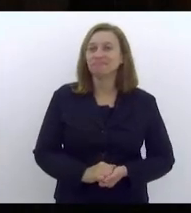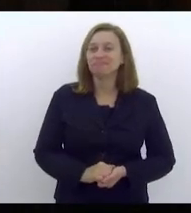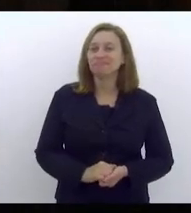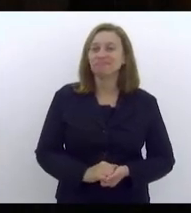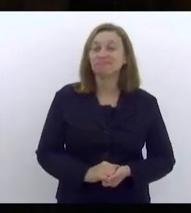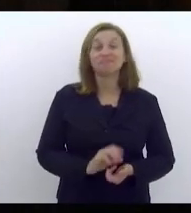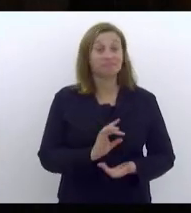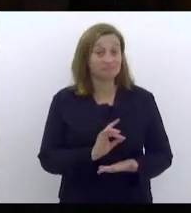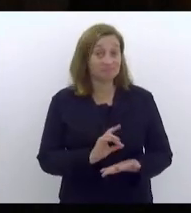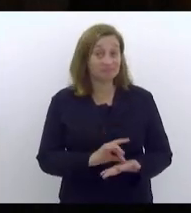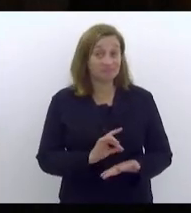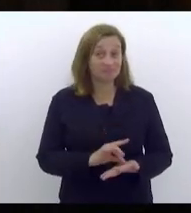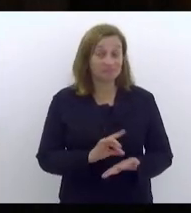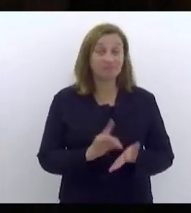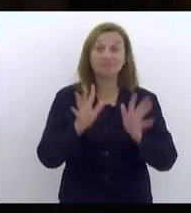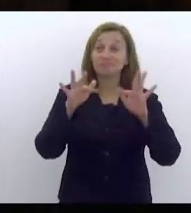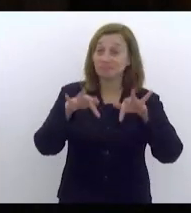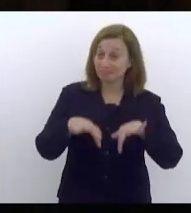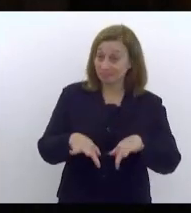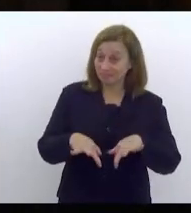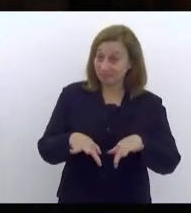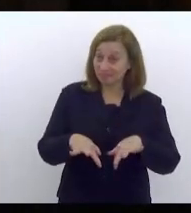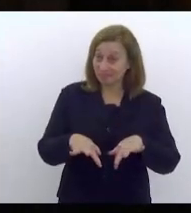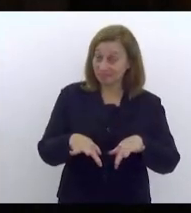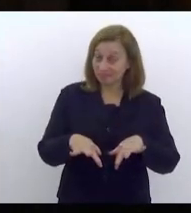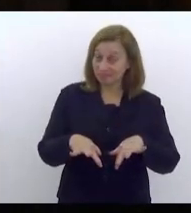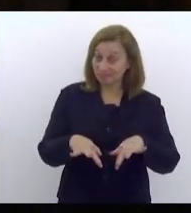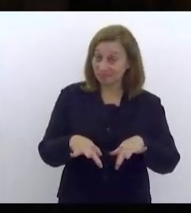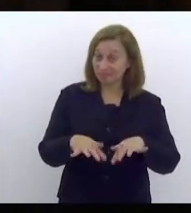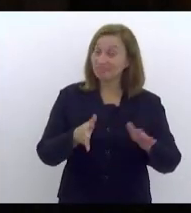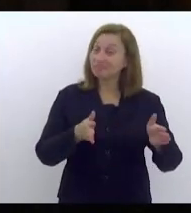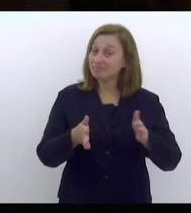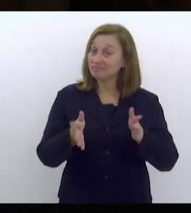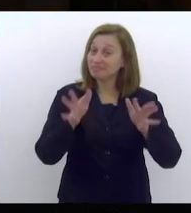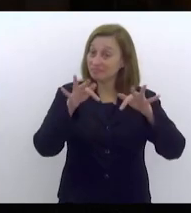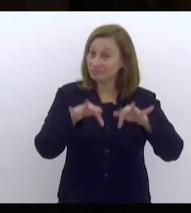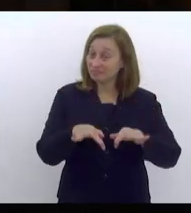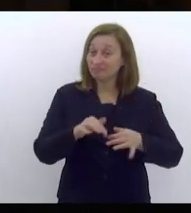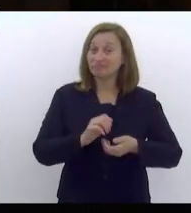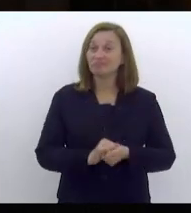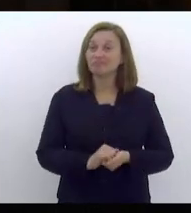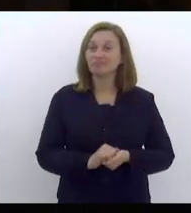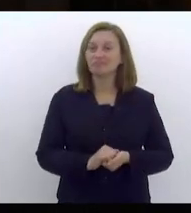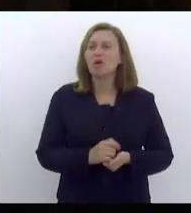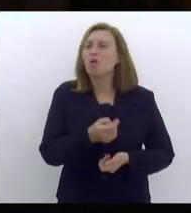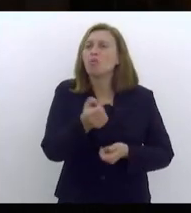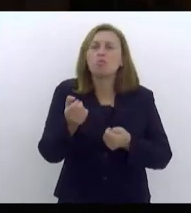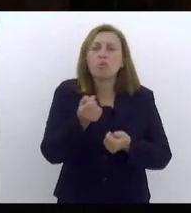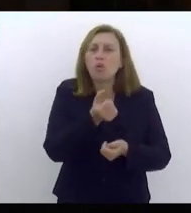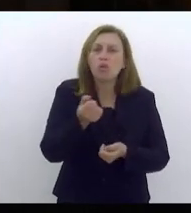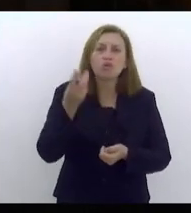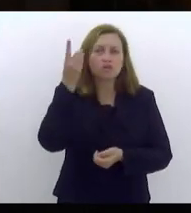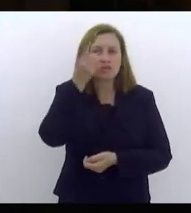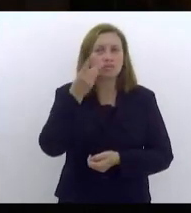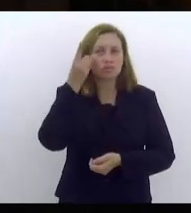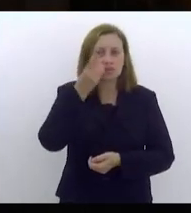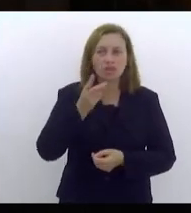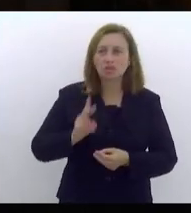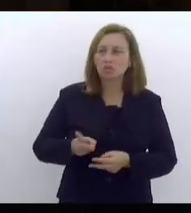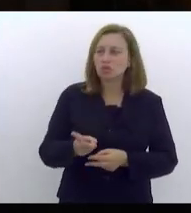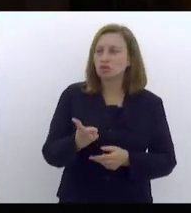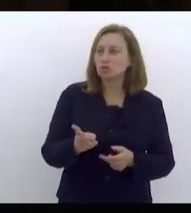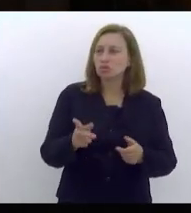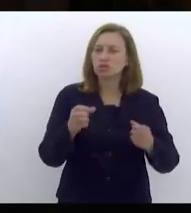Tanto é verdade que no final da ordem, do expediente final, poucos deputados estão presentes.